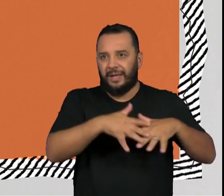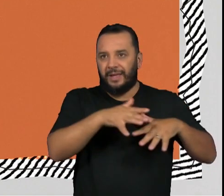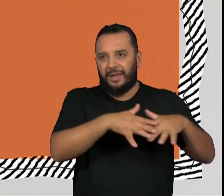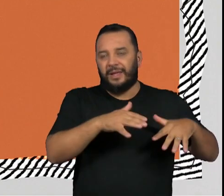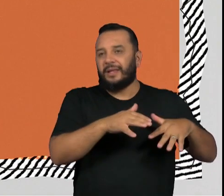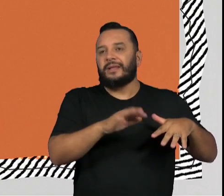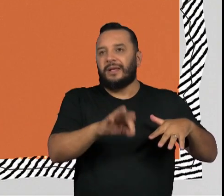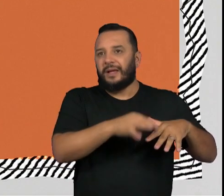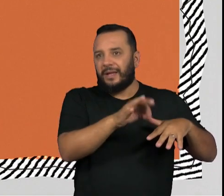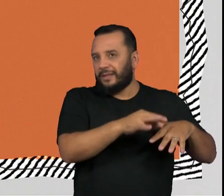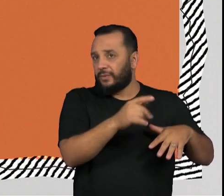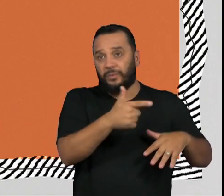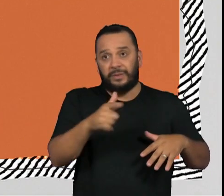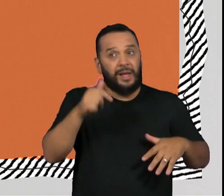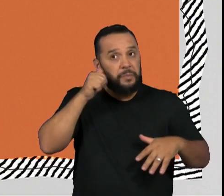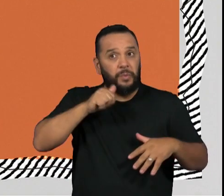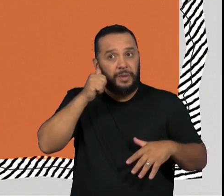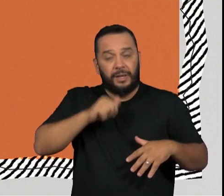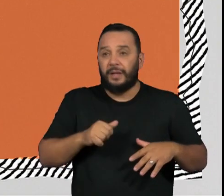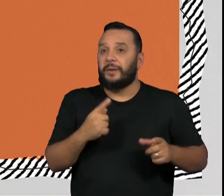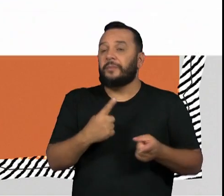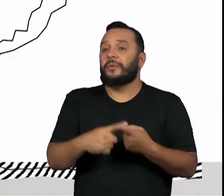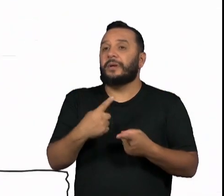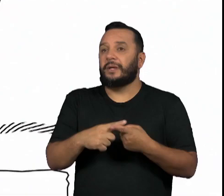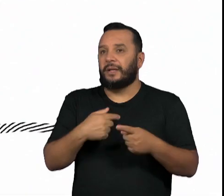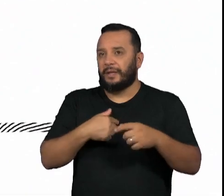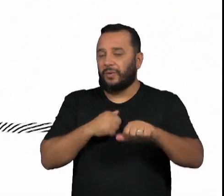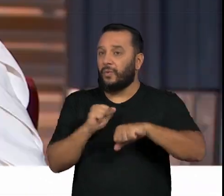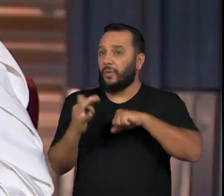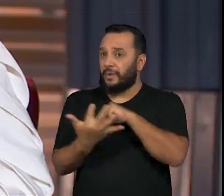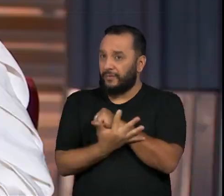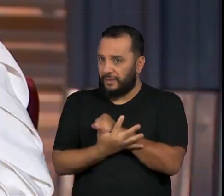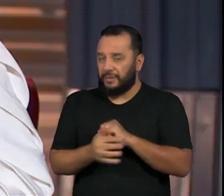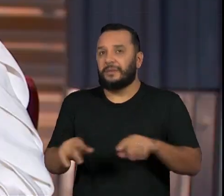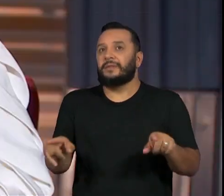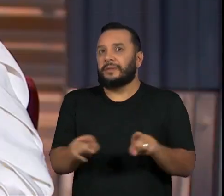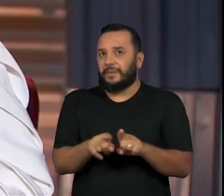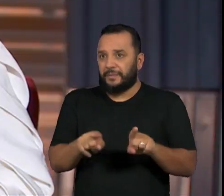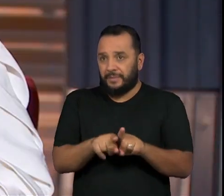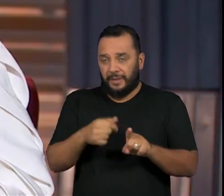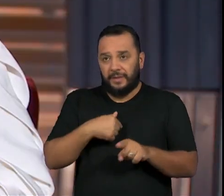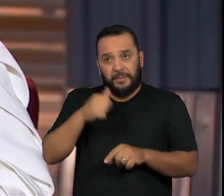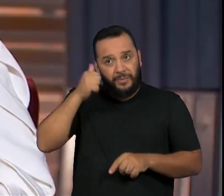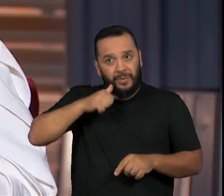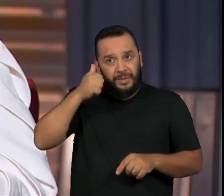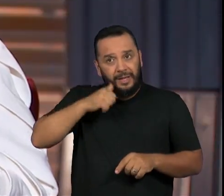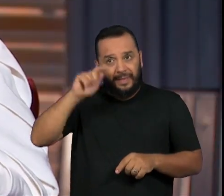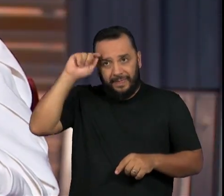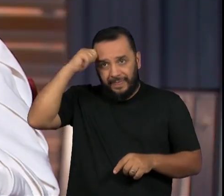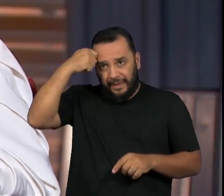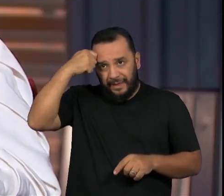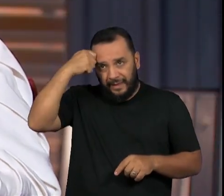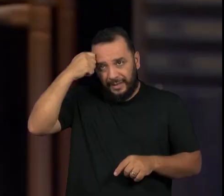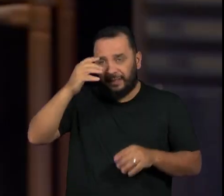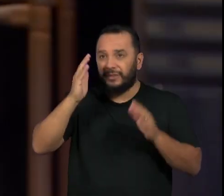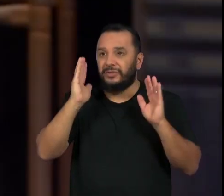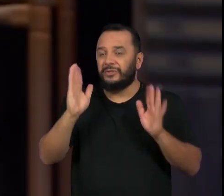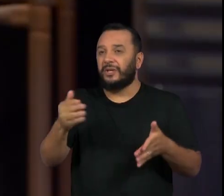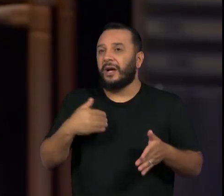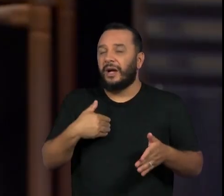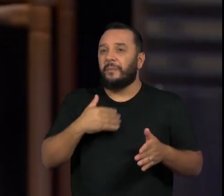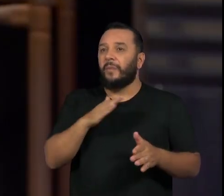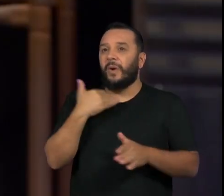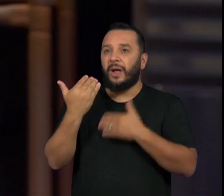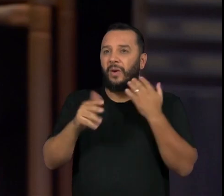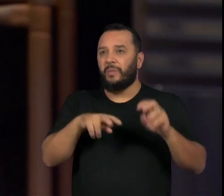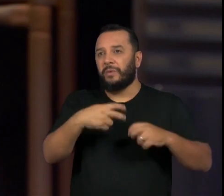mulheres associadas, porque a pandemia e o agravamento da vulnerabilidade de mulheres negras destroçou várias uma questões.